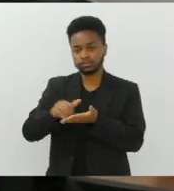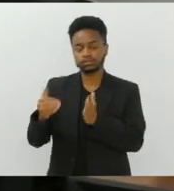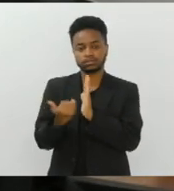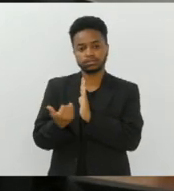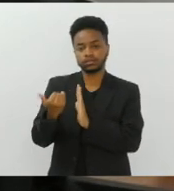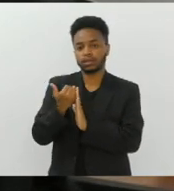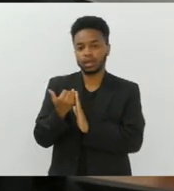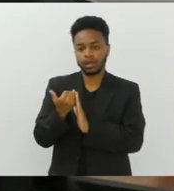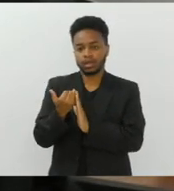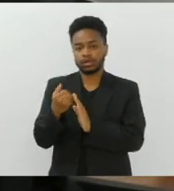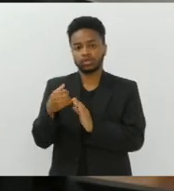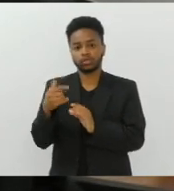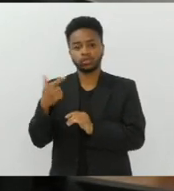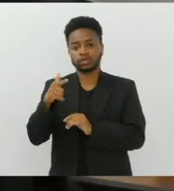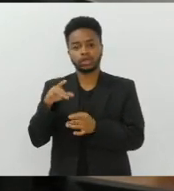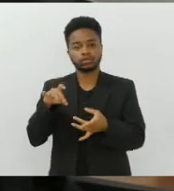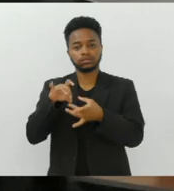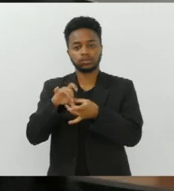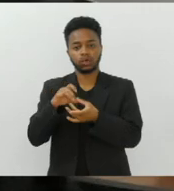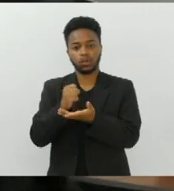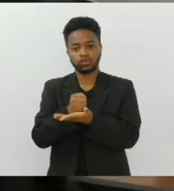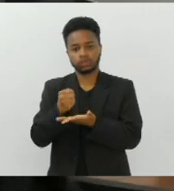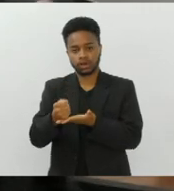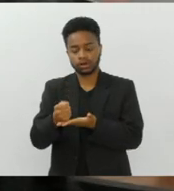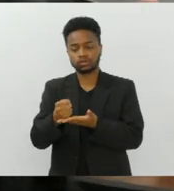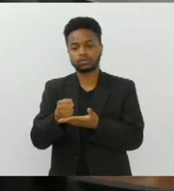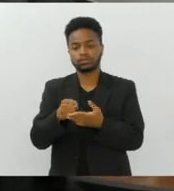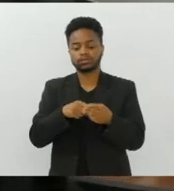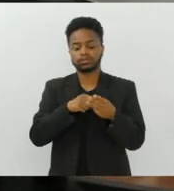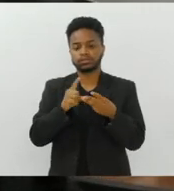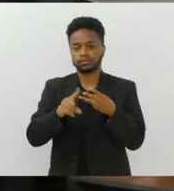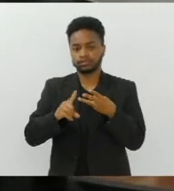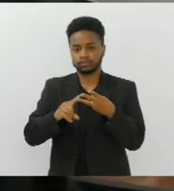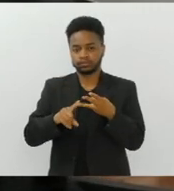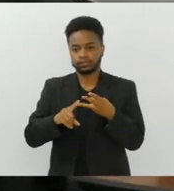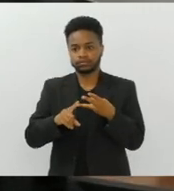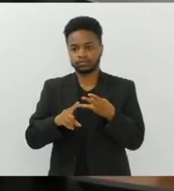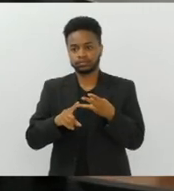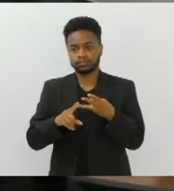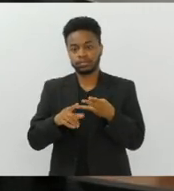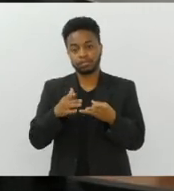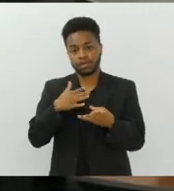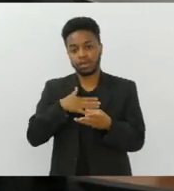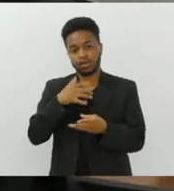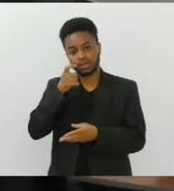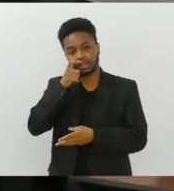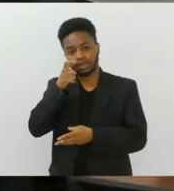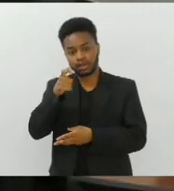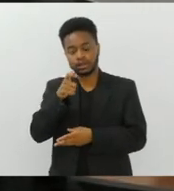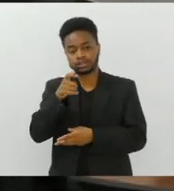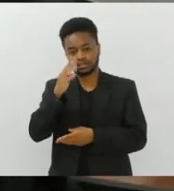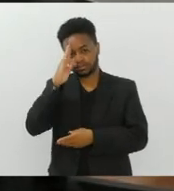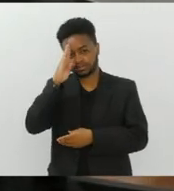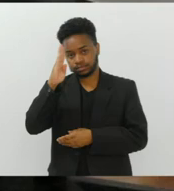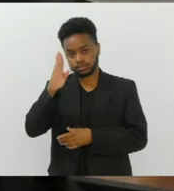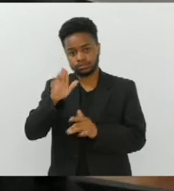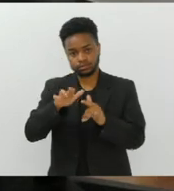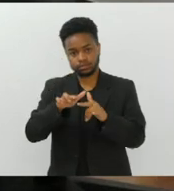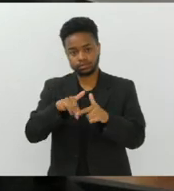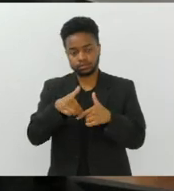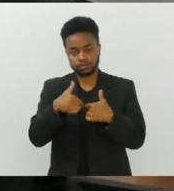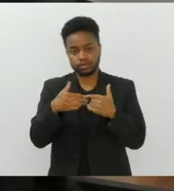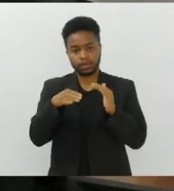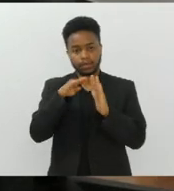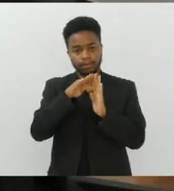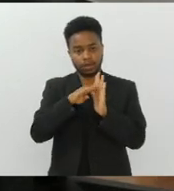previsão nas cláusulas dos contratos. Alegam, no que me interessa mais particularmente, por esta